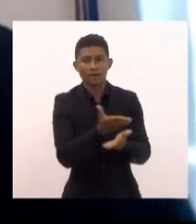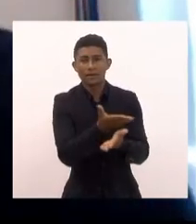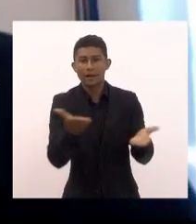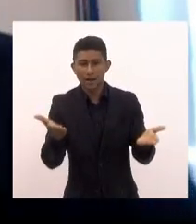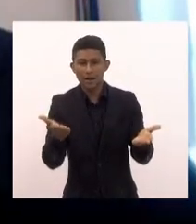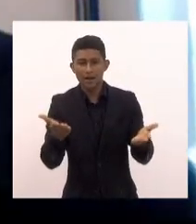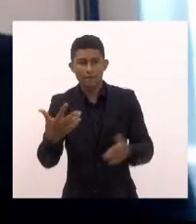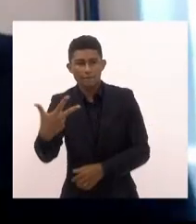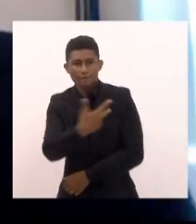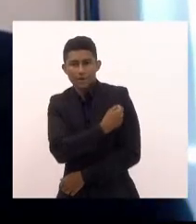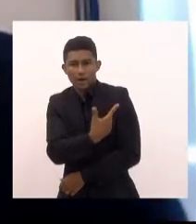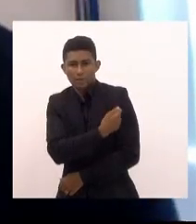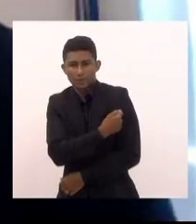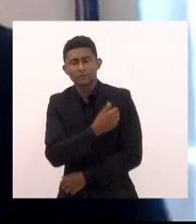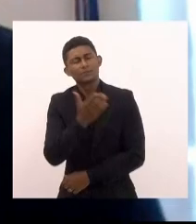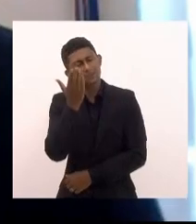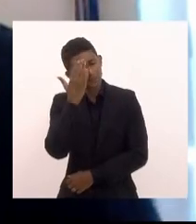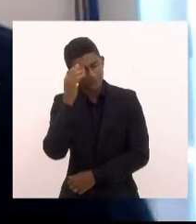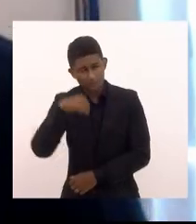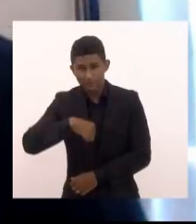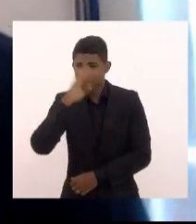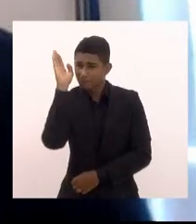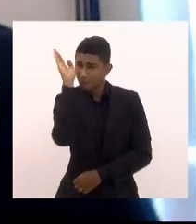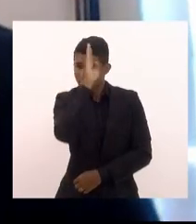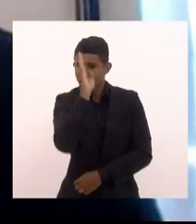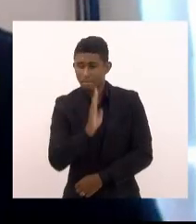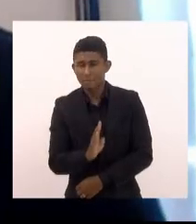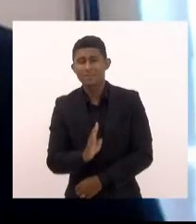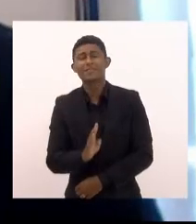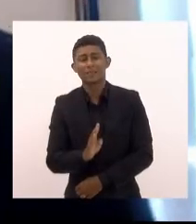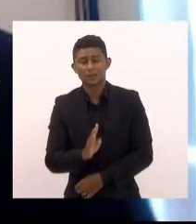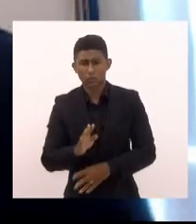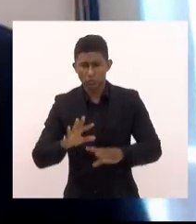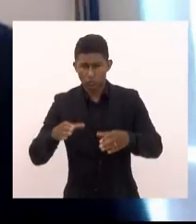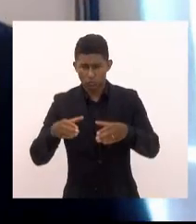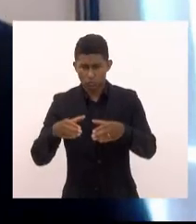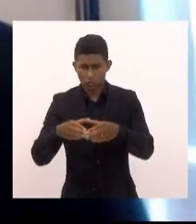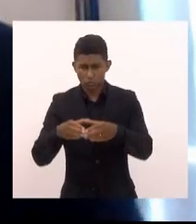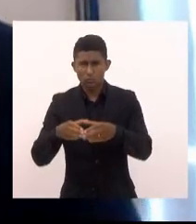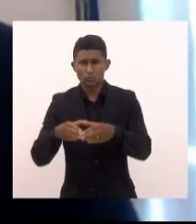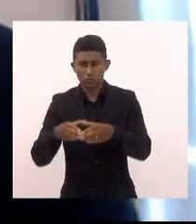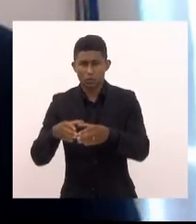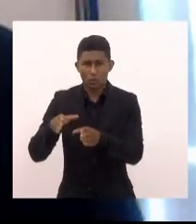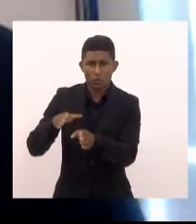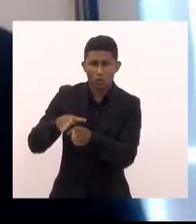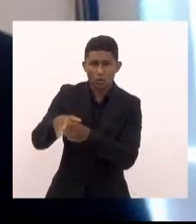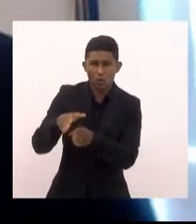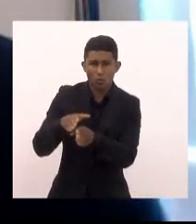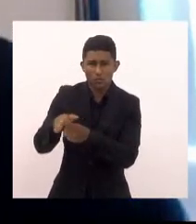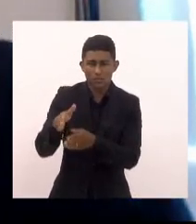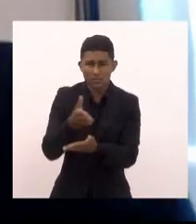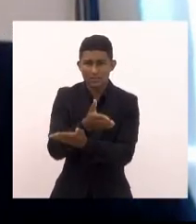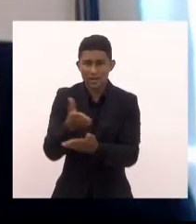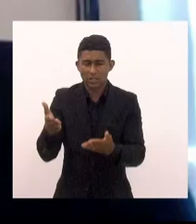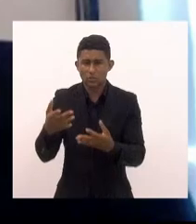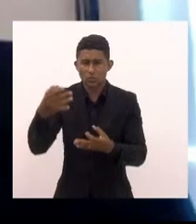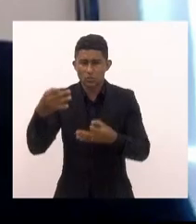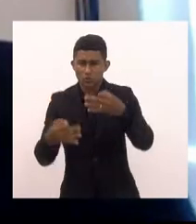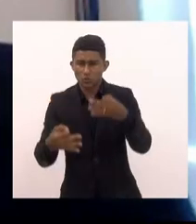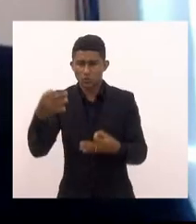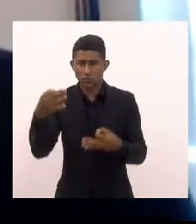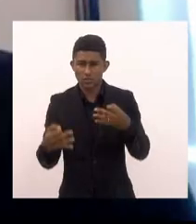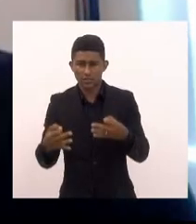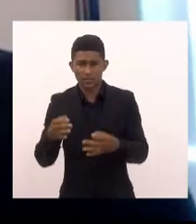jurisprudência consolidada no Brasil, já há um posicionamento do Conselho Nacional dos Procuradores Gerais de Justiça dos